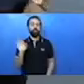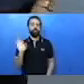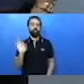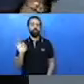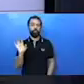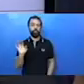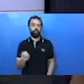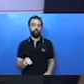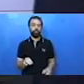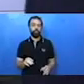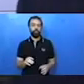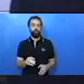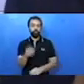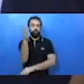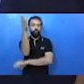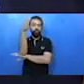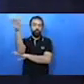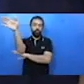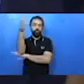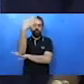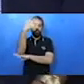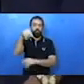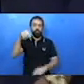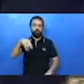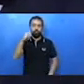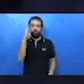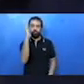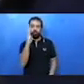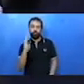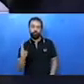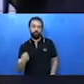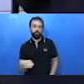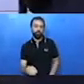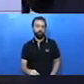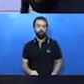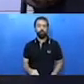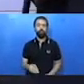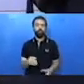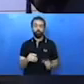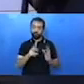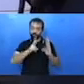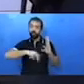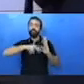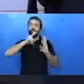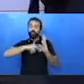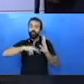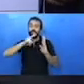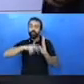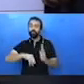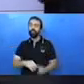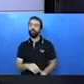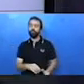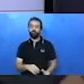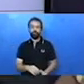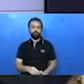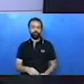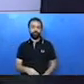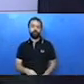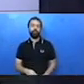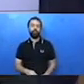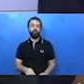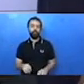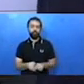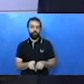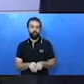Nós vamos fazer a leitura das páginas 145 até a página 156. Nós